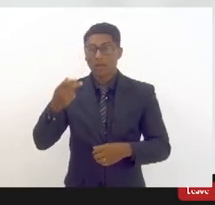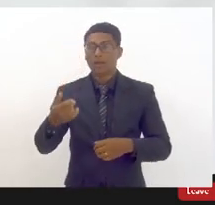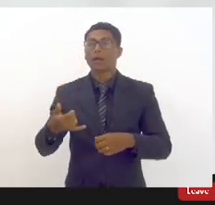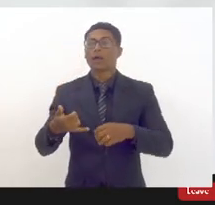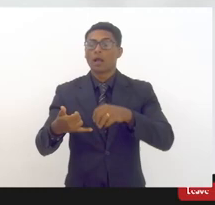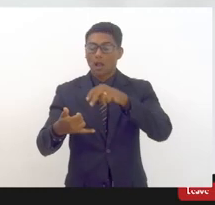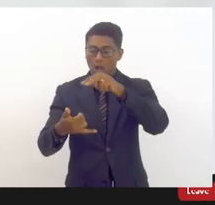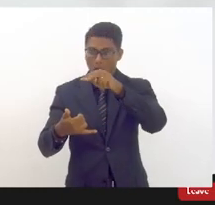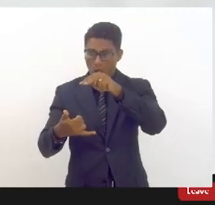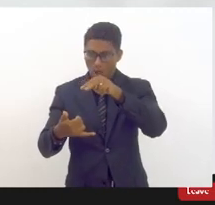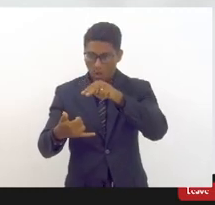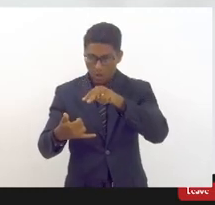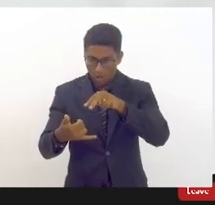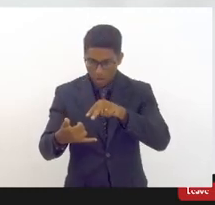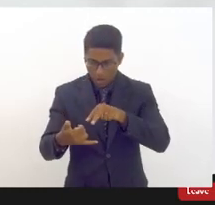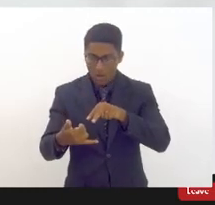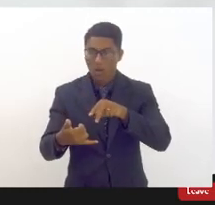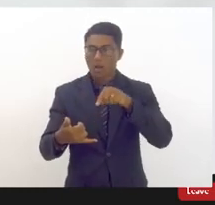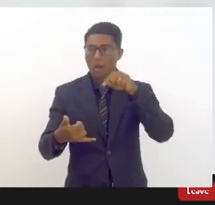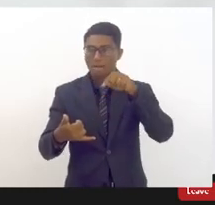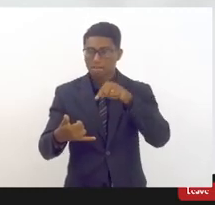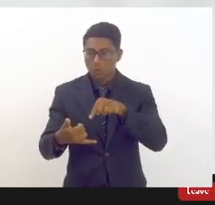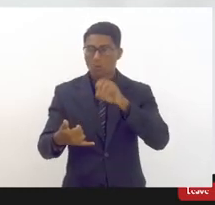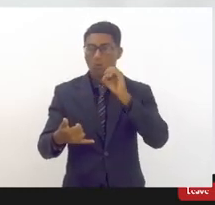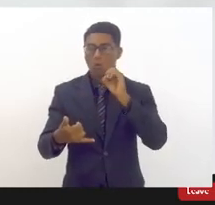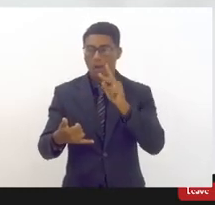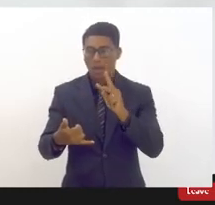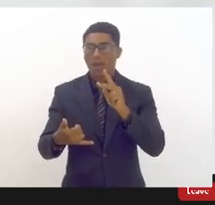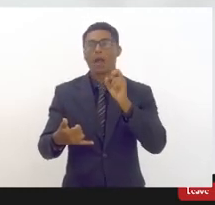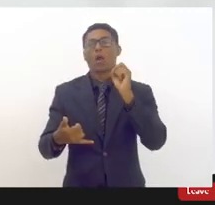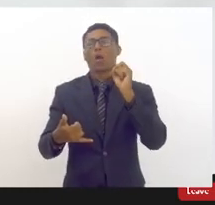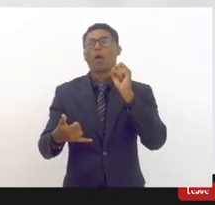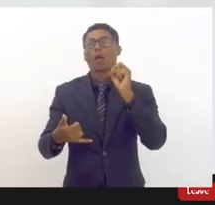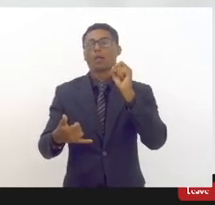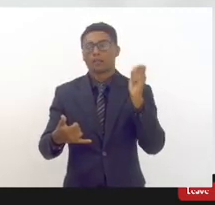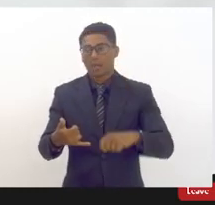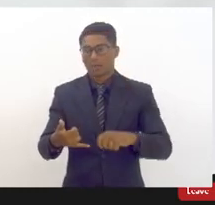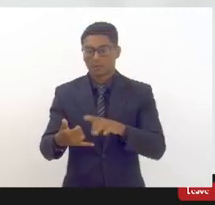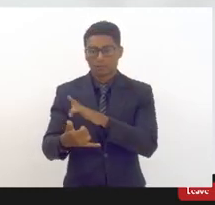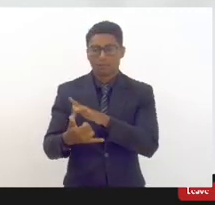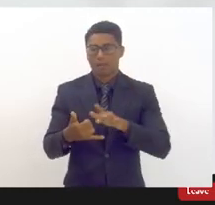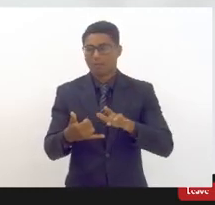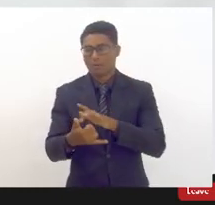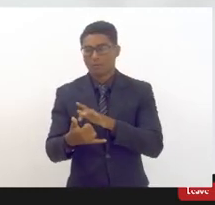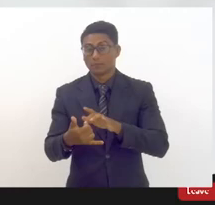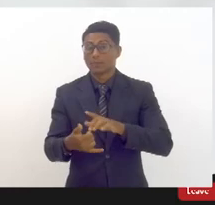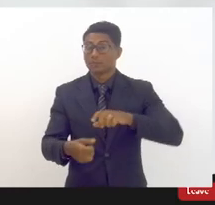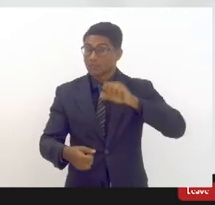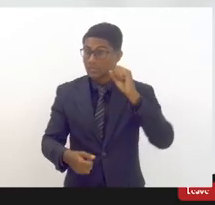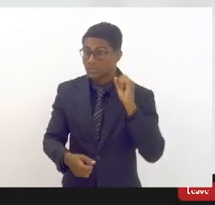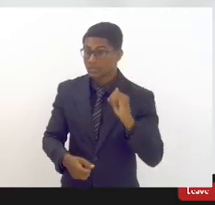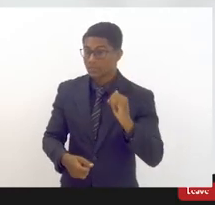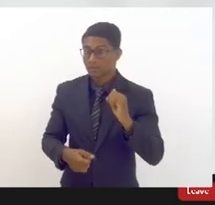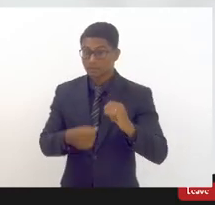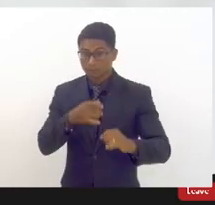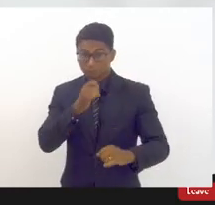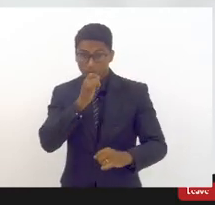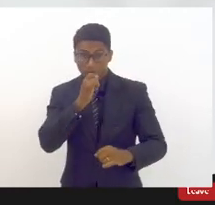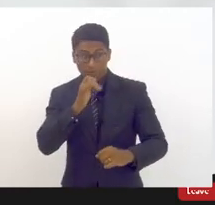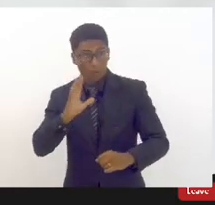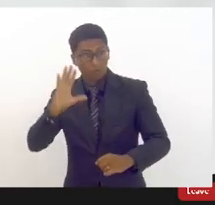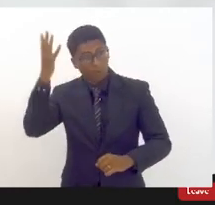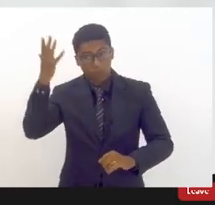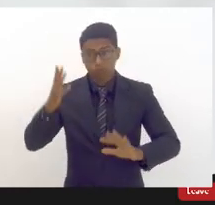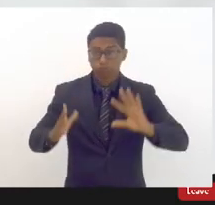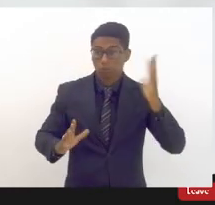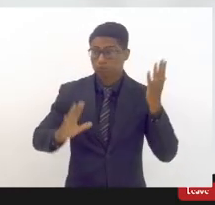mensagem e der o ok na mensagem. Então, em casos mais extremos, em casos de maior urgência, esse SMS vai ser